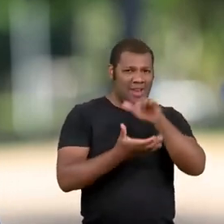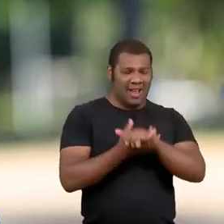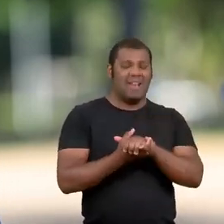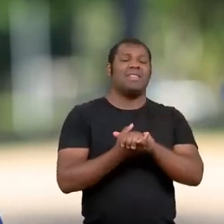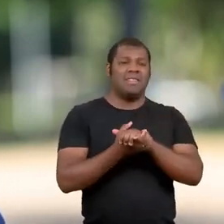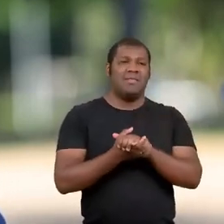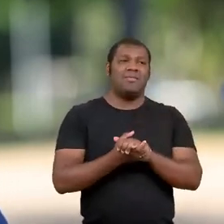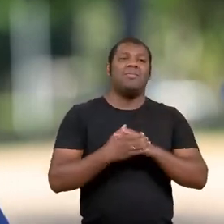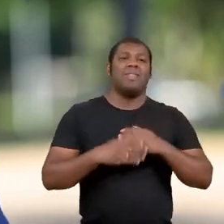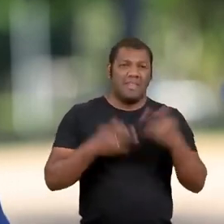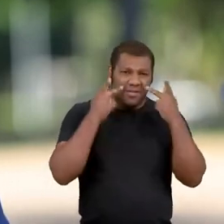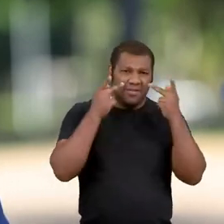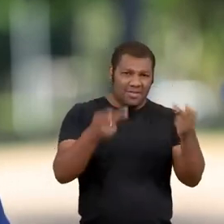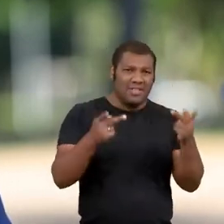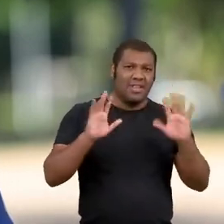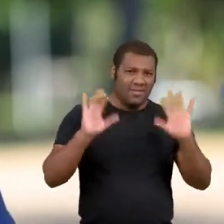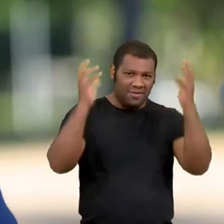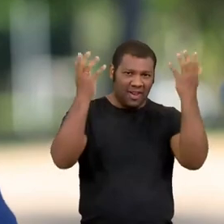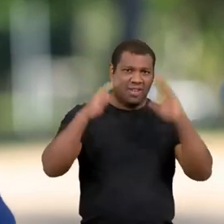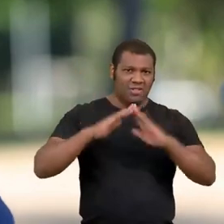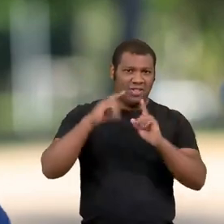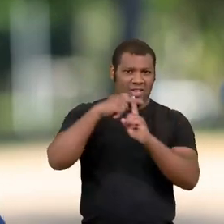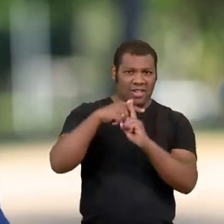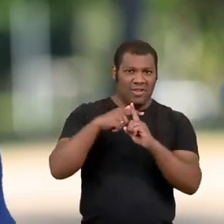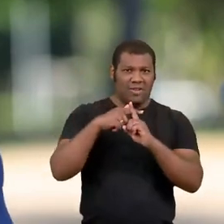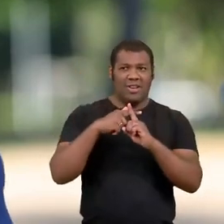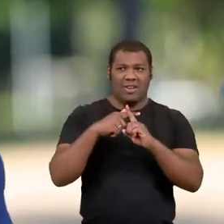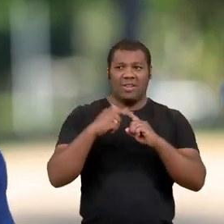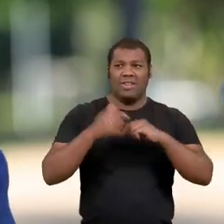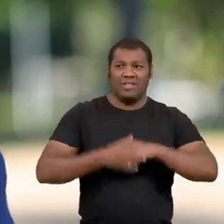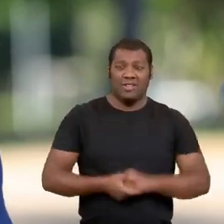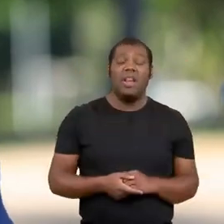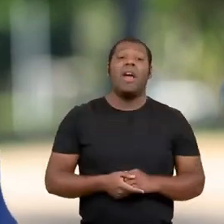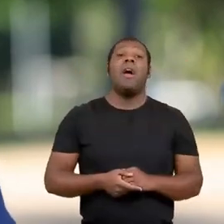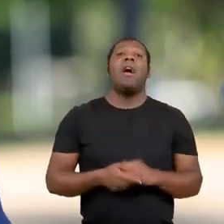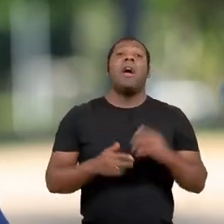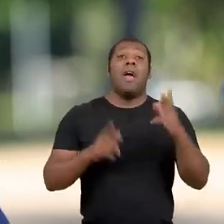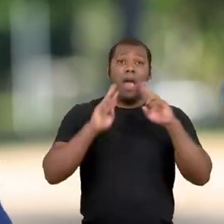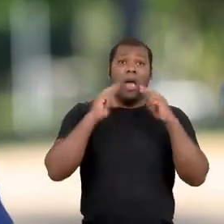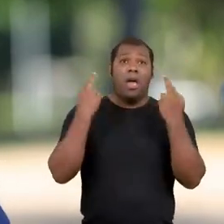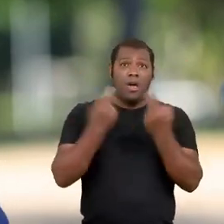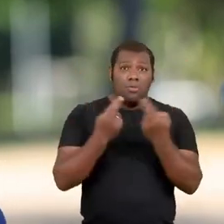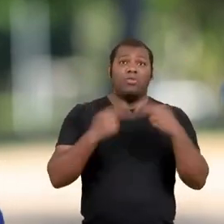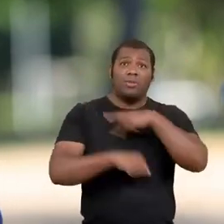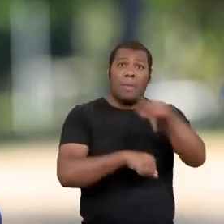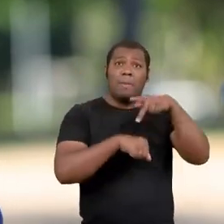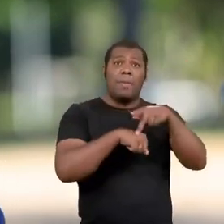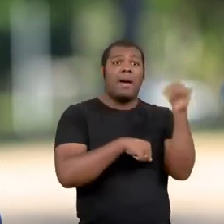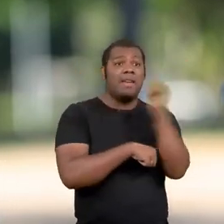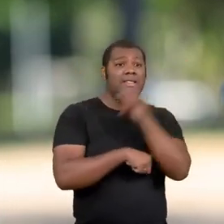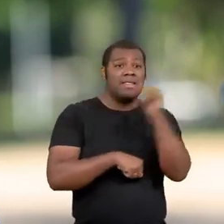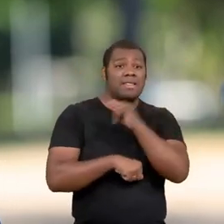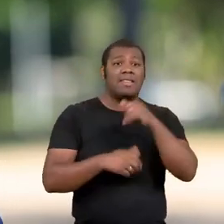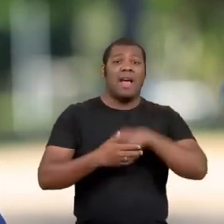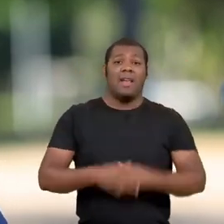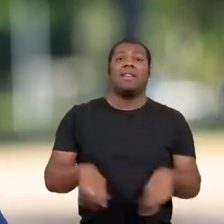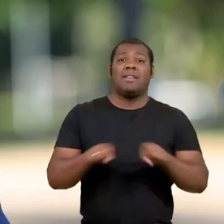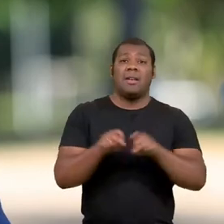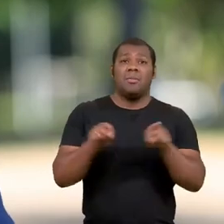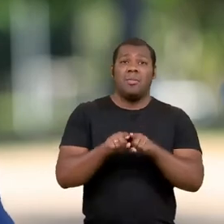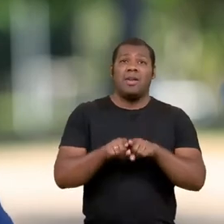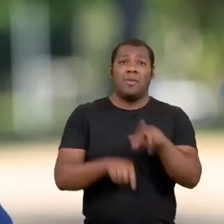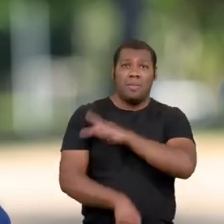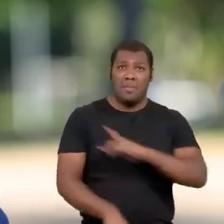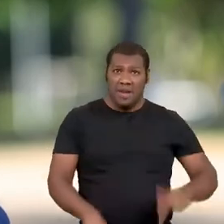vou ter reunião com o prefeito de Roma ah não sei se vai confirmar o encontro com a primeira ministra e depois eu vou para Paris